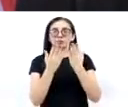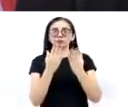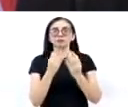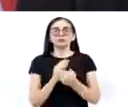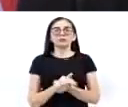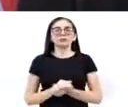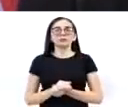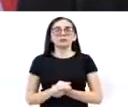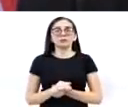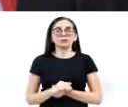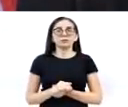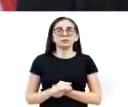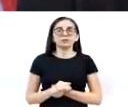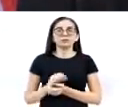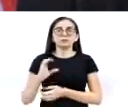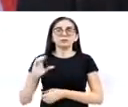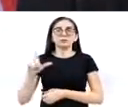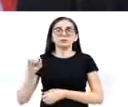Psicopedagogia